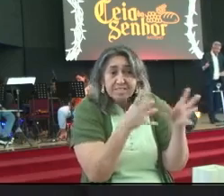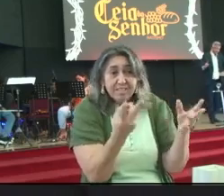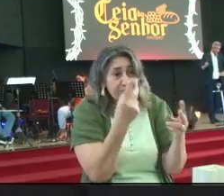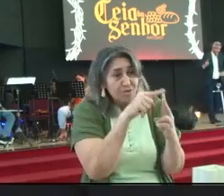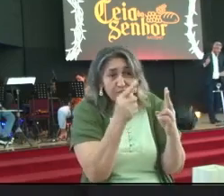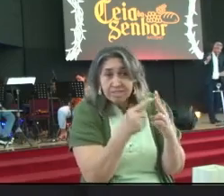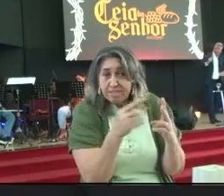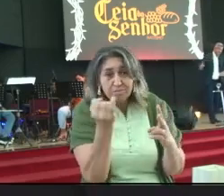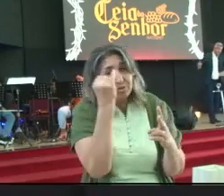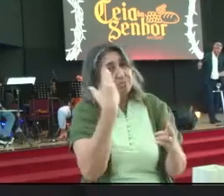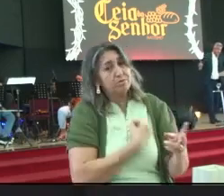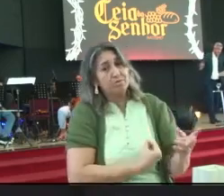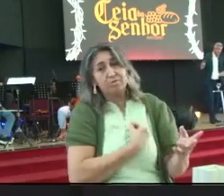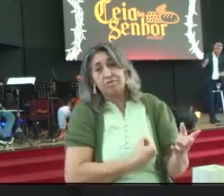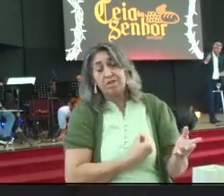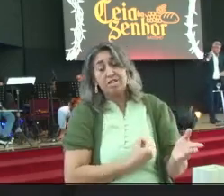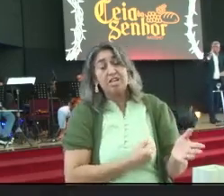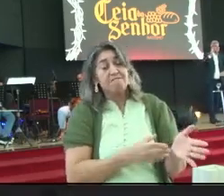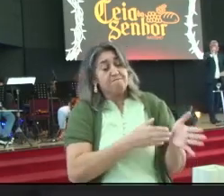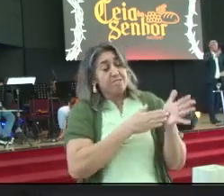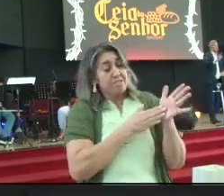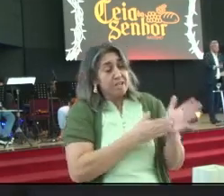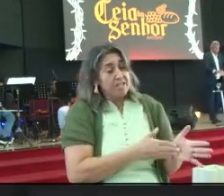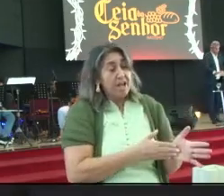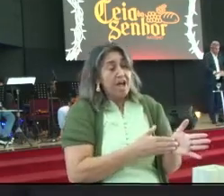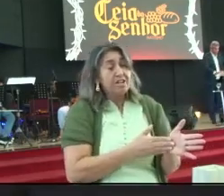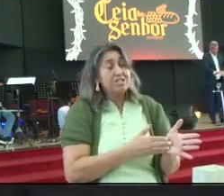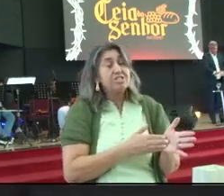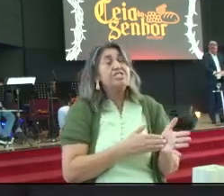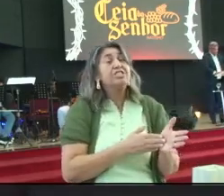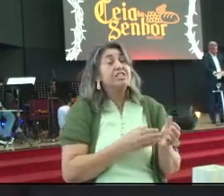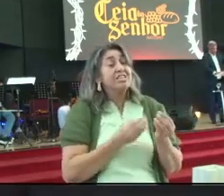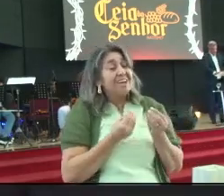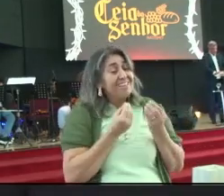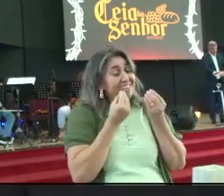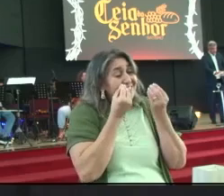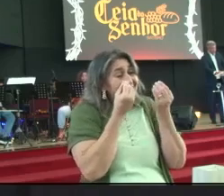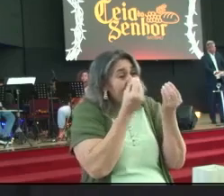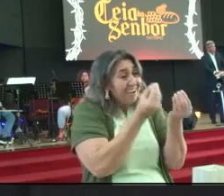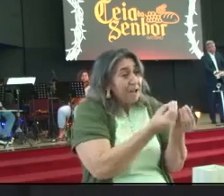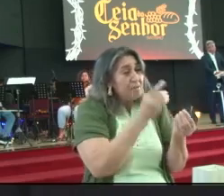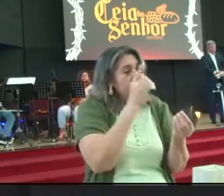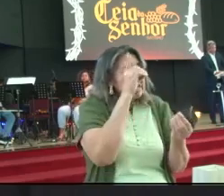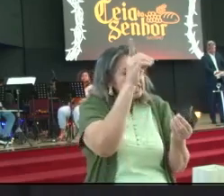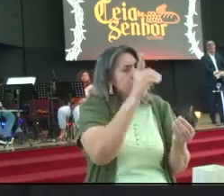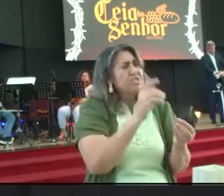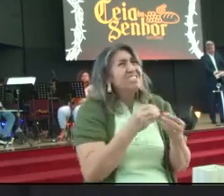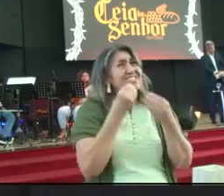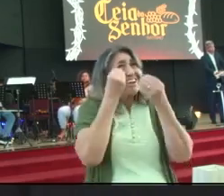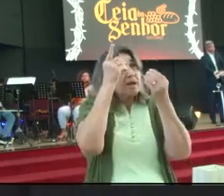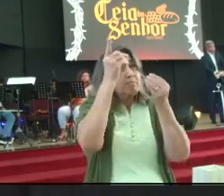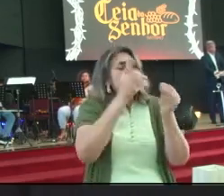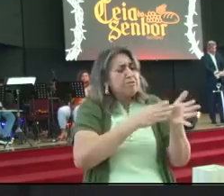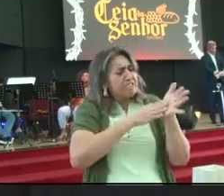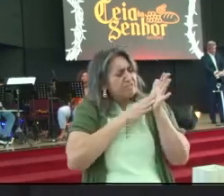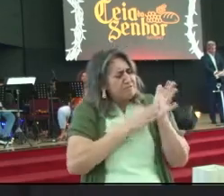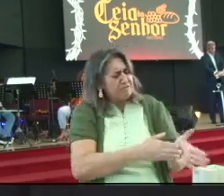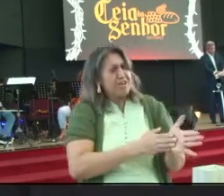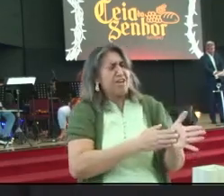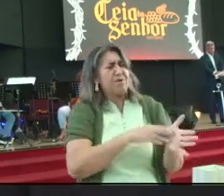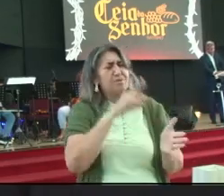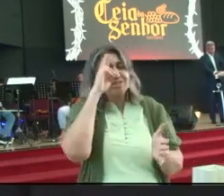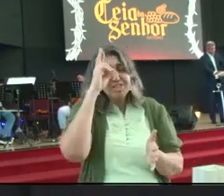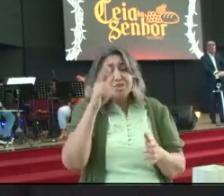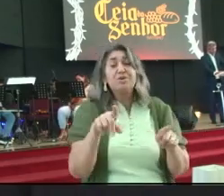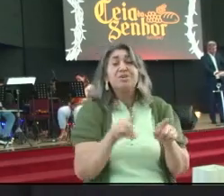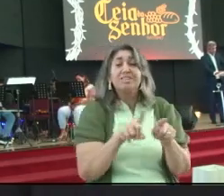pernas: fidelidade, entregar para Deus; sabedoria, administrar para Deus. Olha o que a Bíblia diz